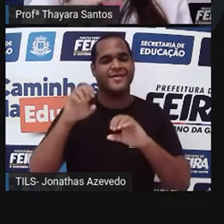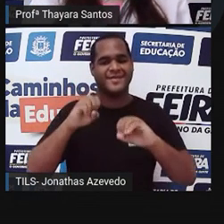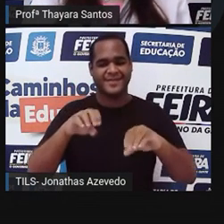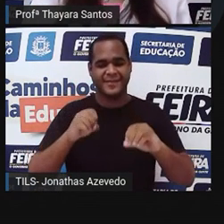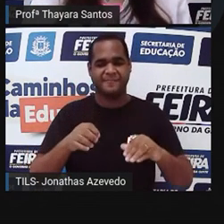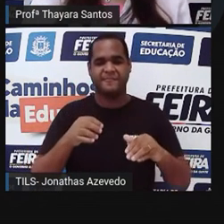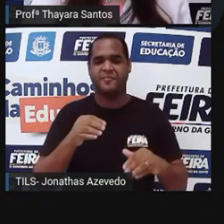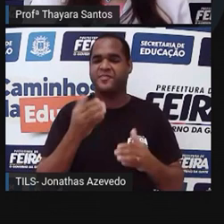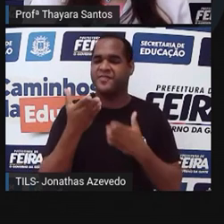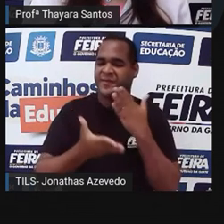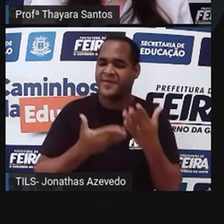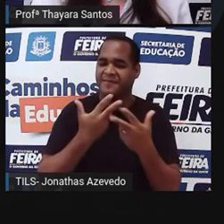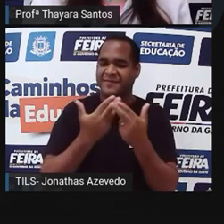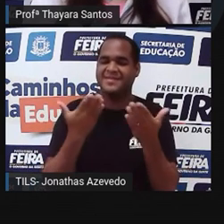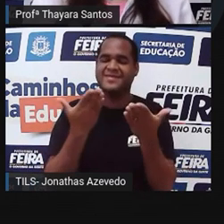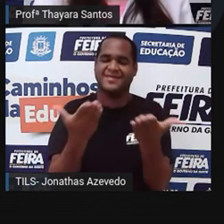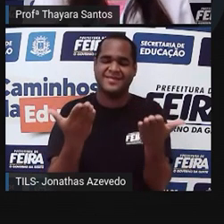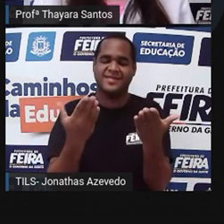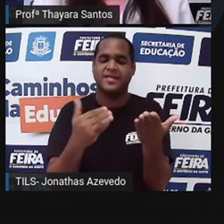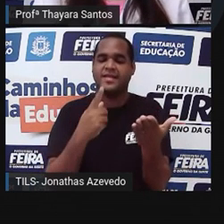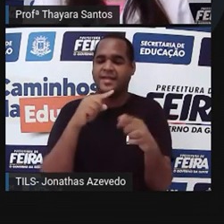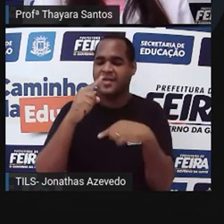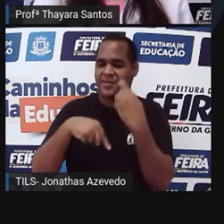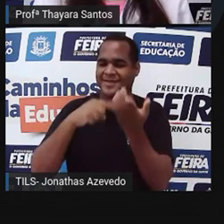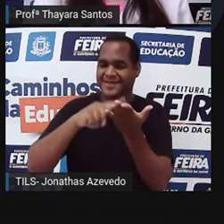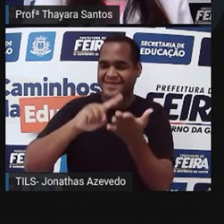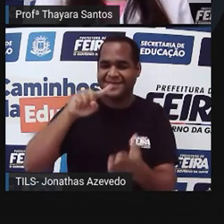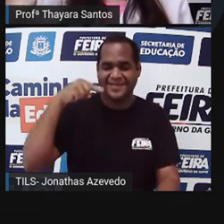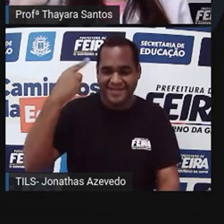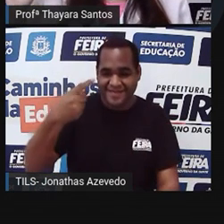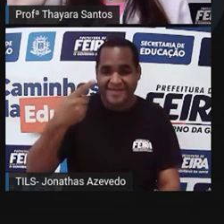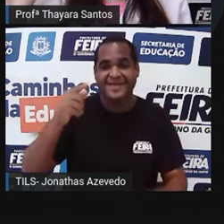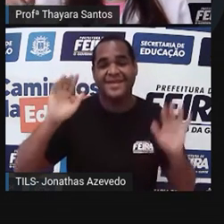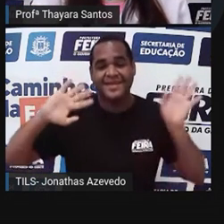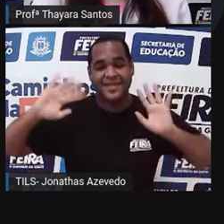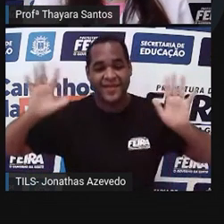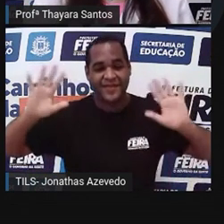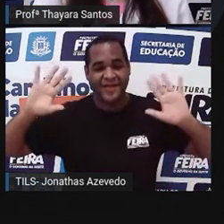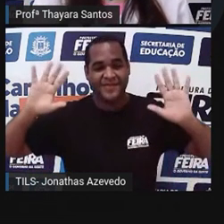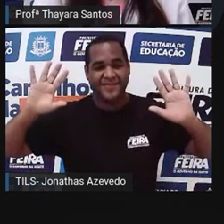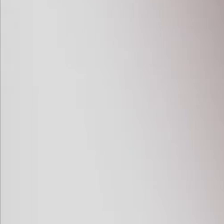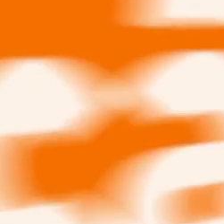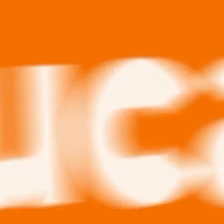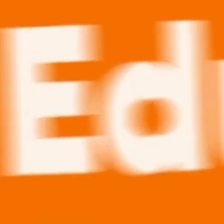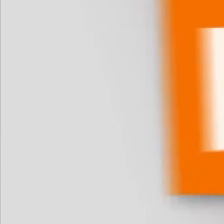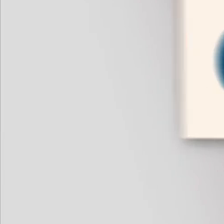Então, se cuidem aí do outro lado e a gente se vê na próxima aula. Tchau, tchau, gente!